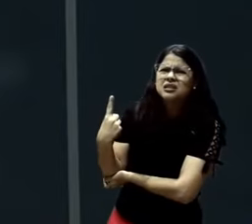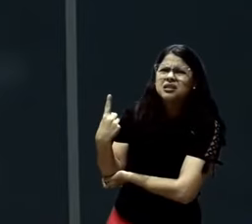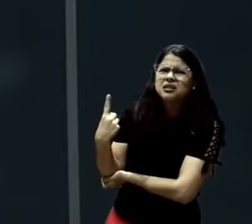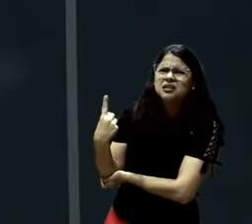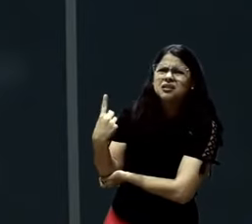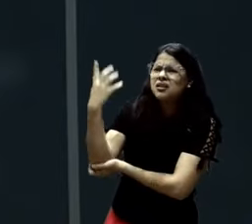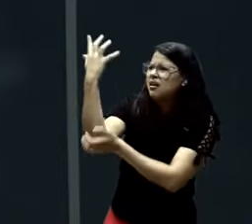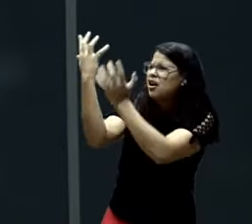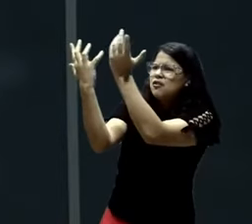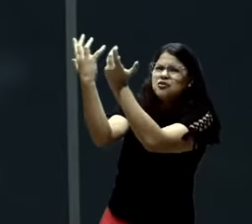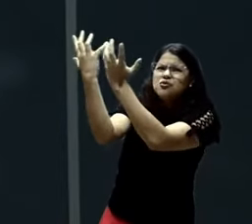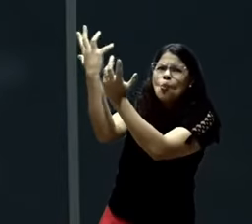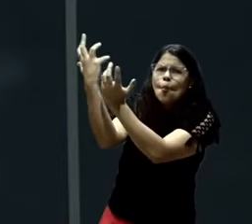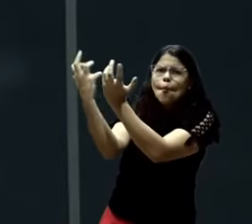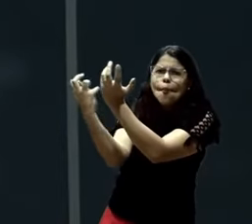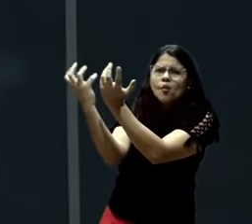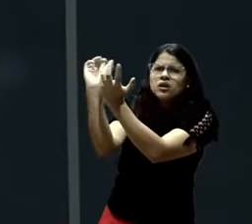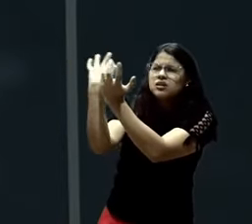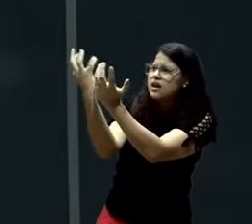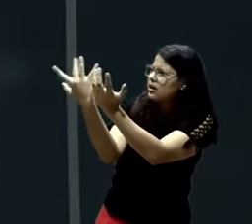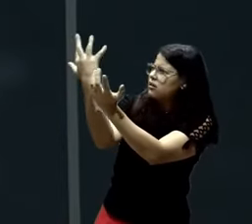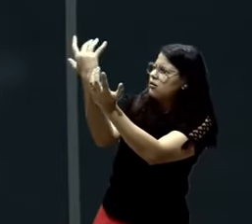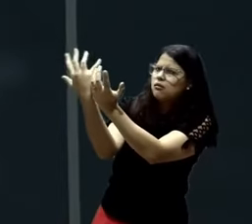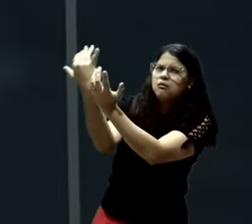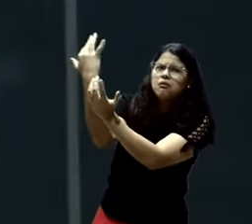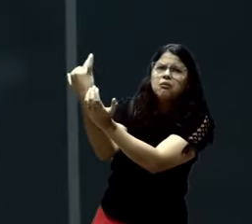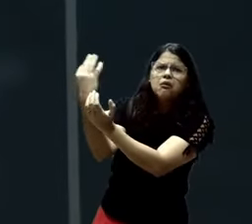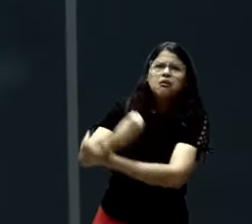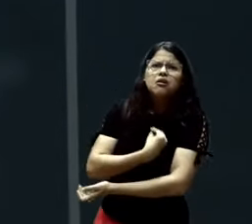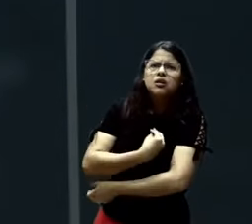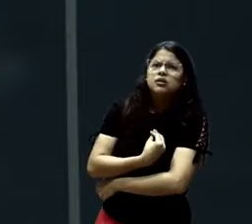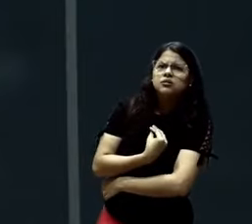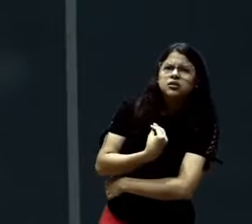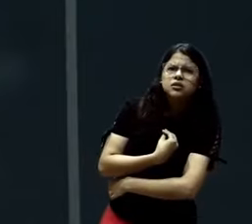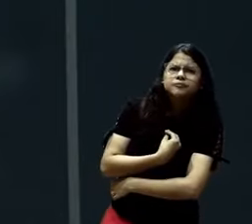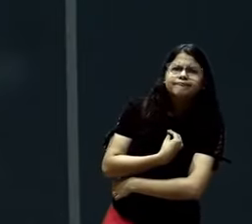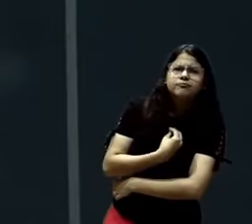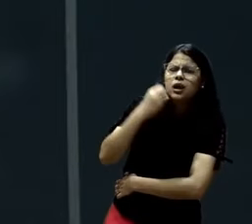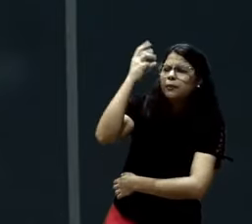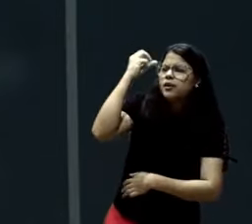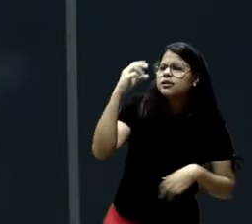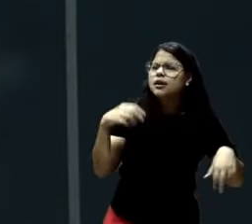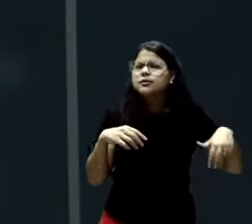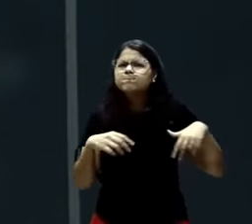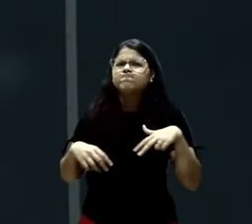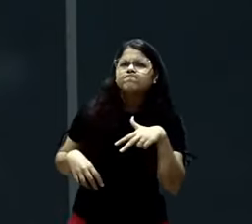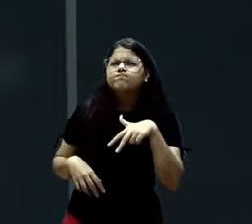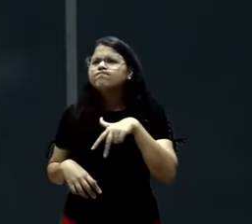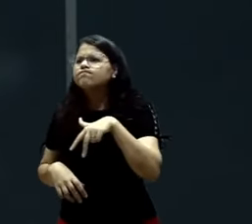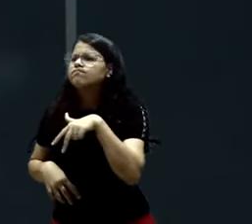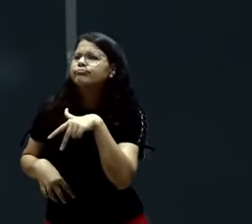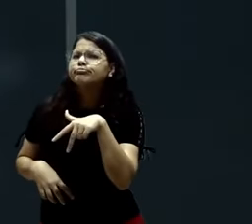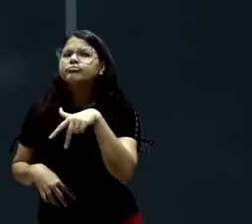não vai consumir a sarça? E Moisés acha aquilo interessante, Moisés se aproxima daquilo. Deus chama a